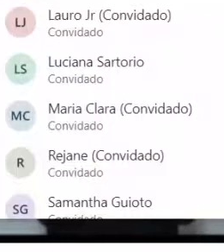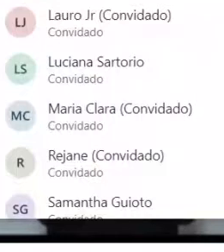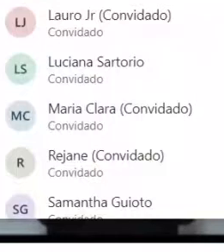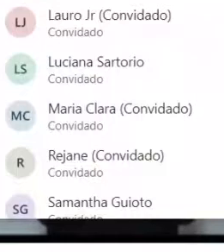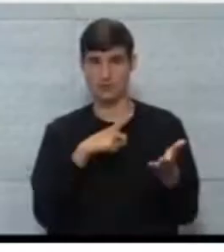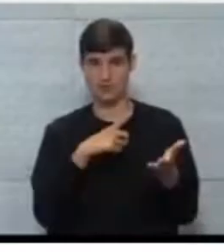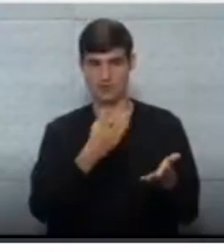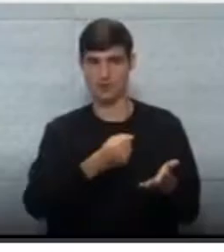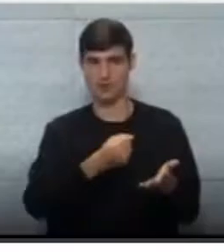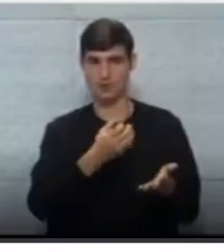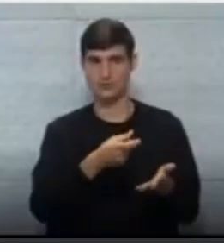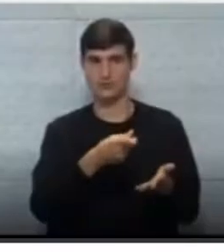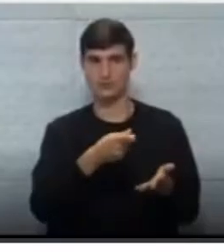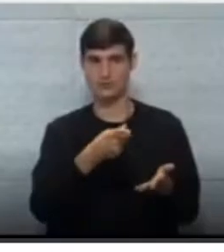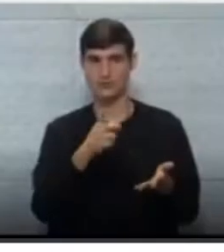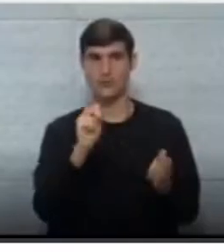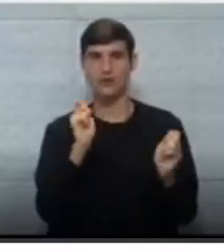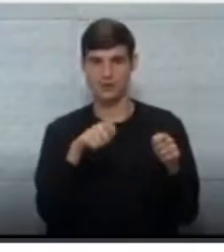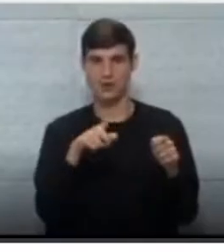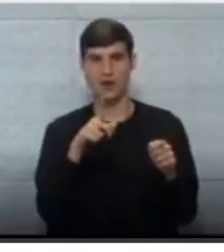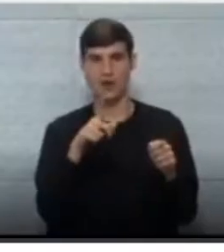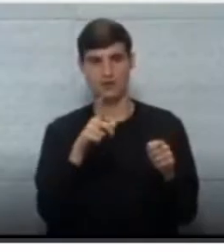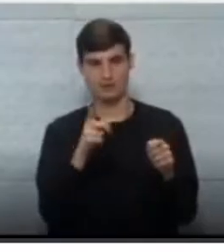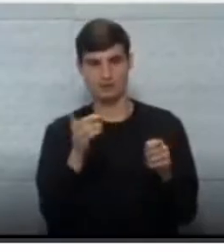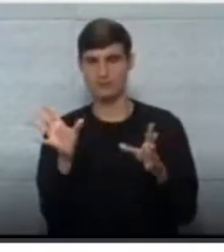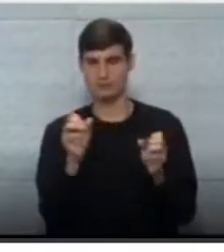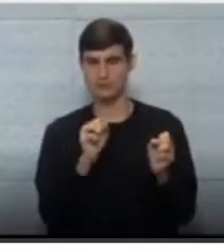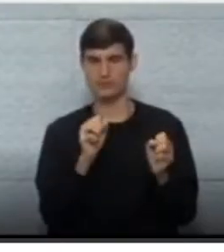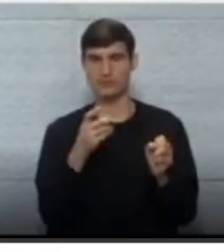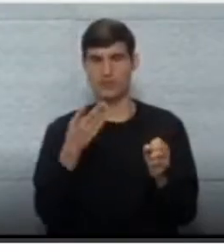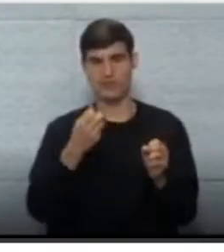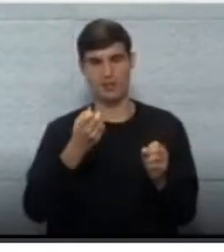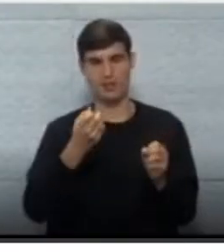Essas amostras de leite para o consumo, vocês podem trazer amostras